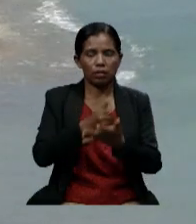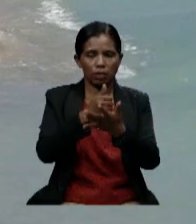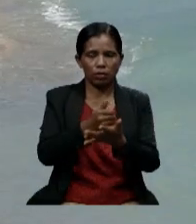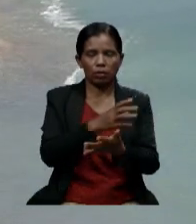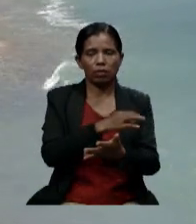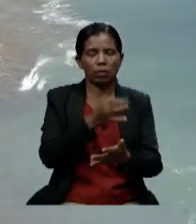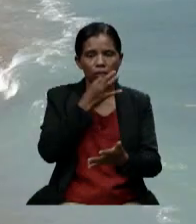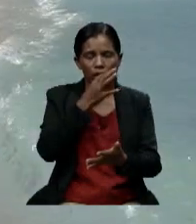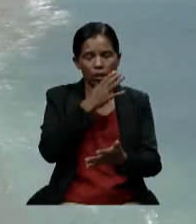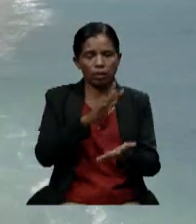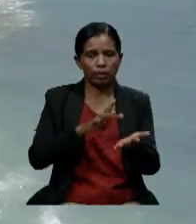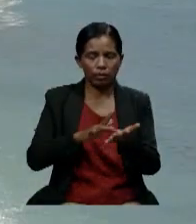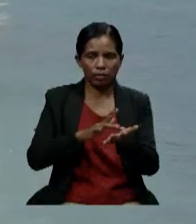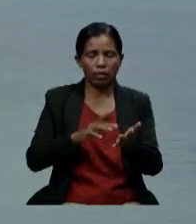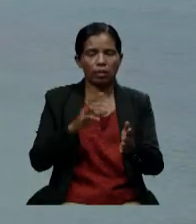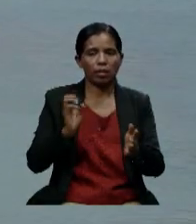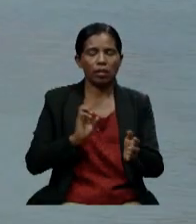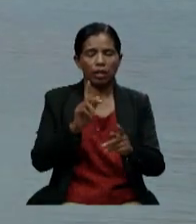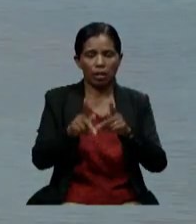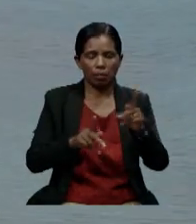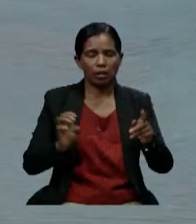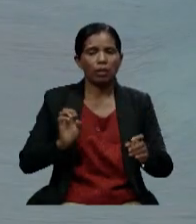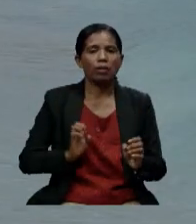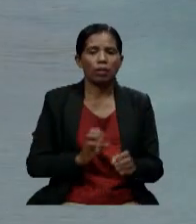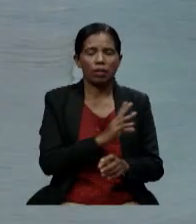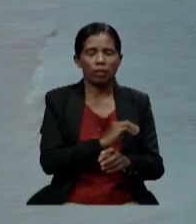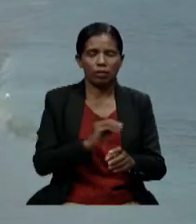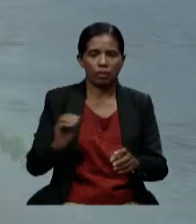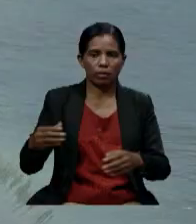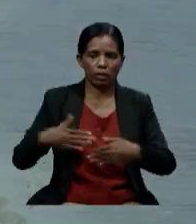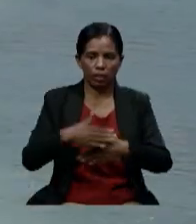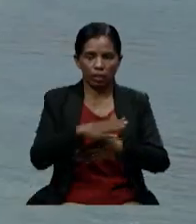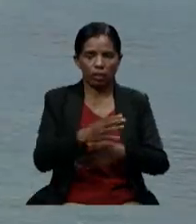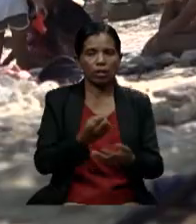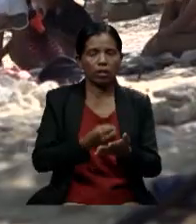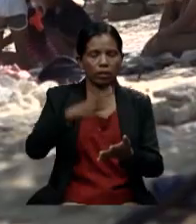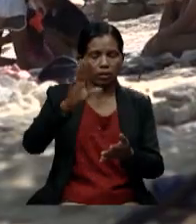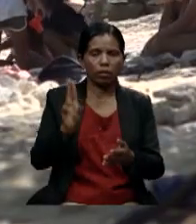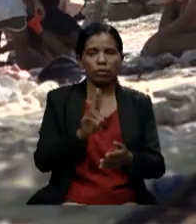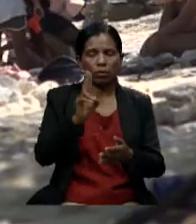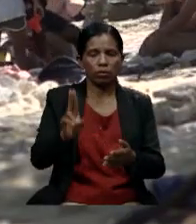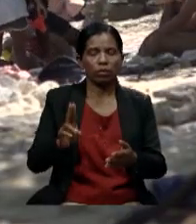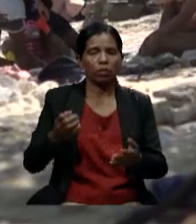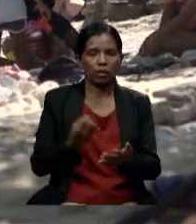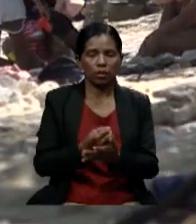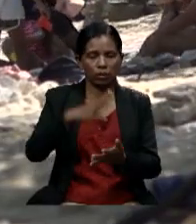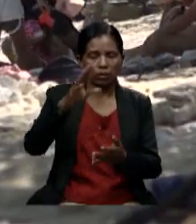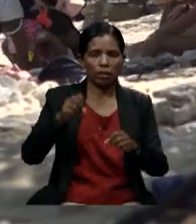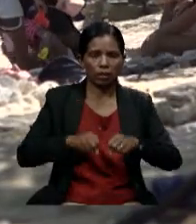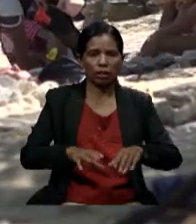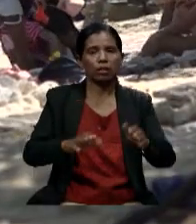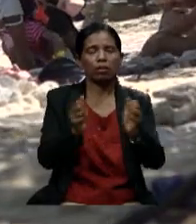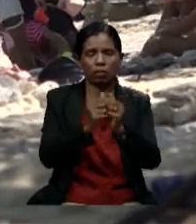no nutrição ba ema no ikan. Riku ia tasi laran, atu zere riku soin tasi hodiak, hodi